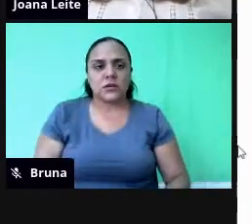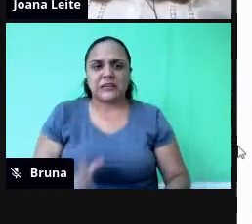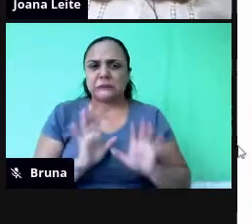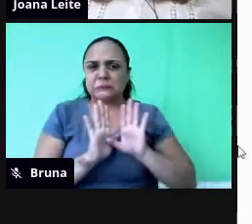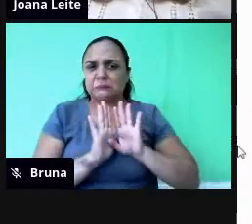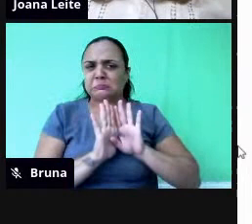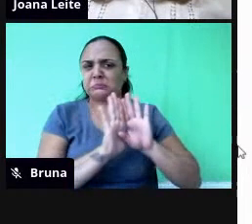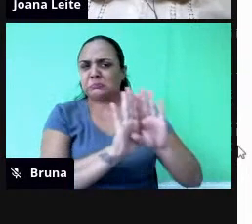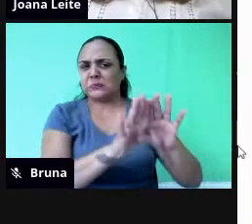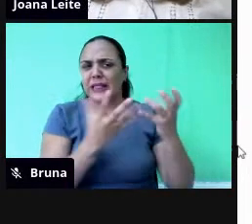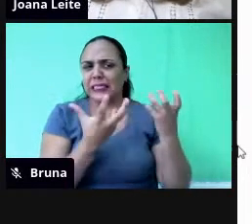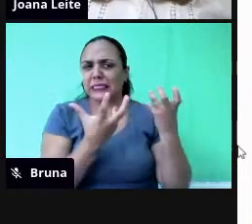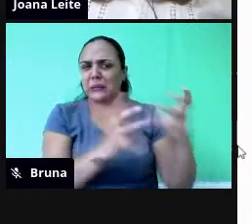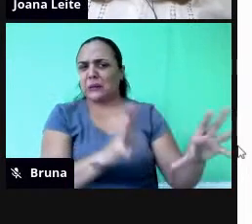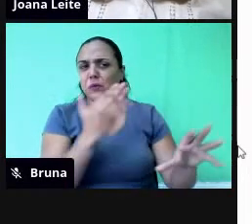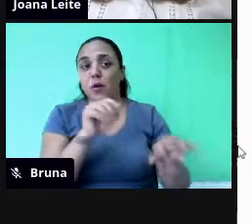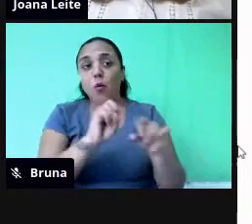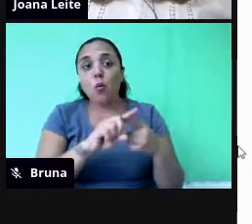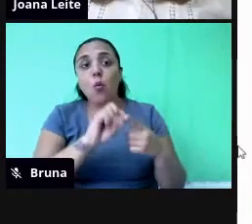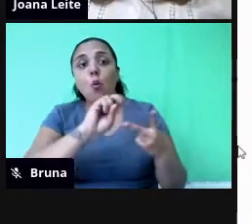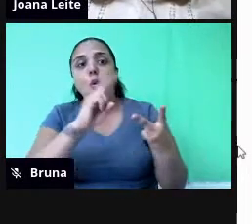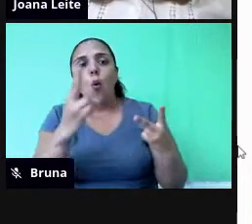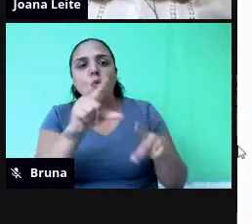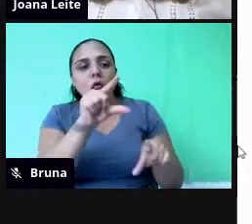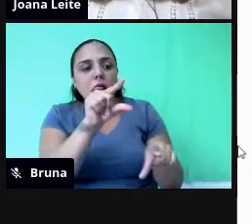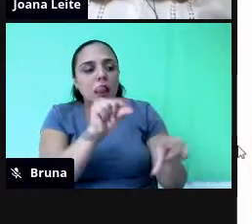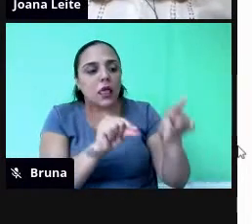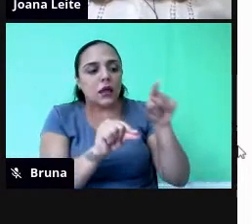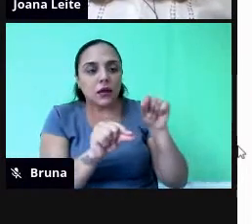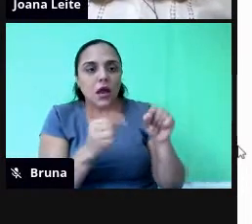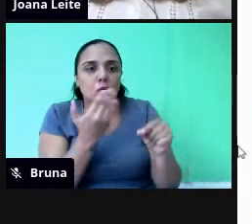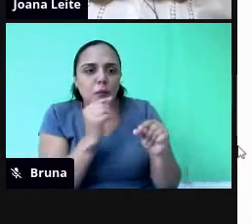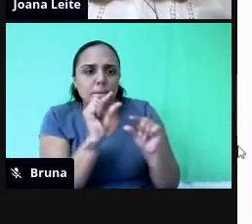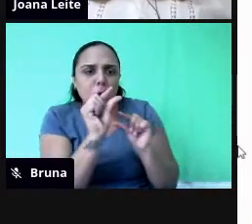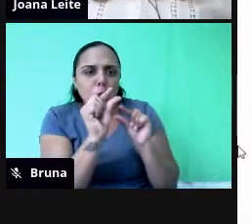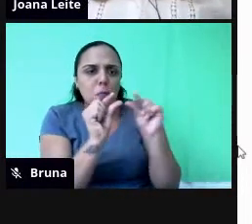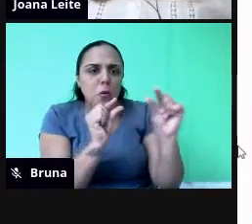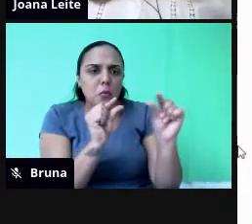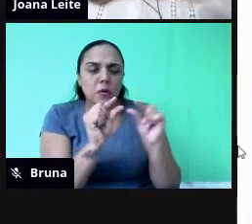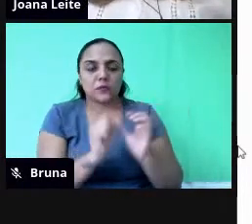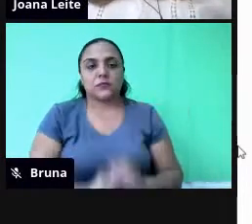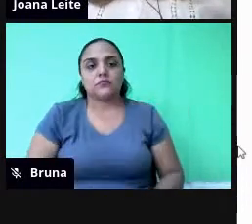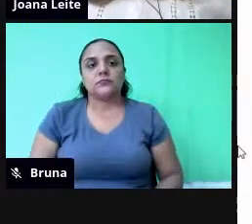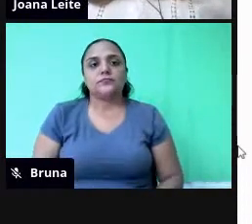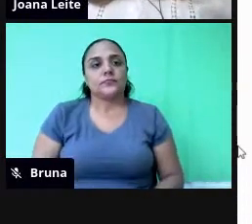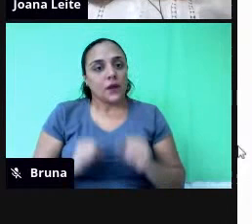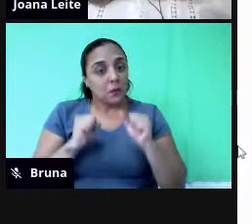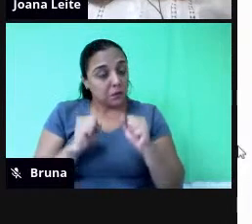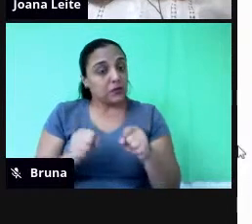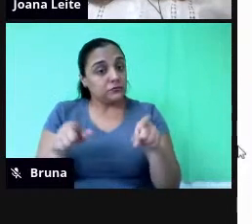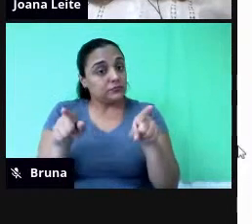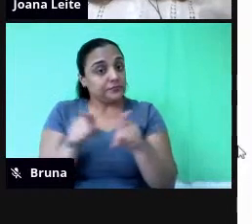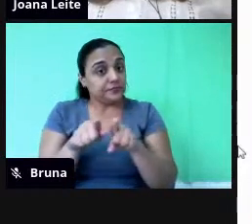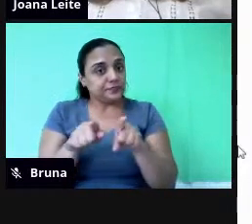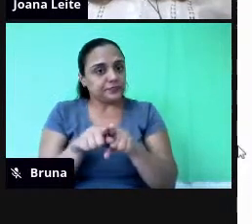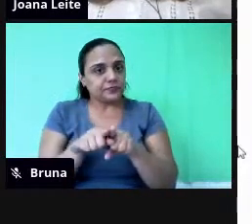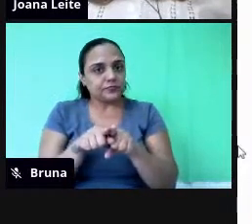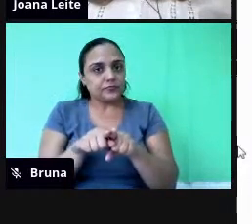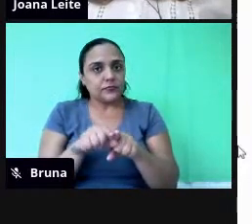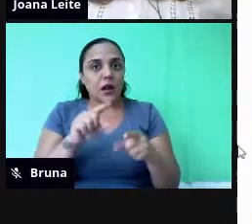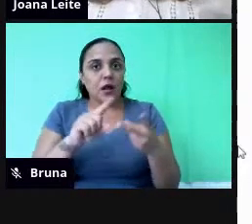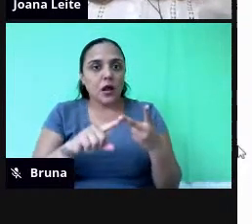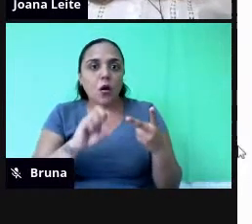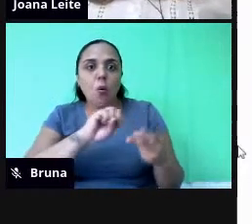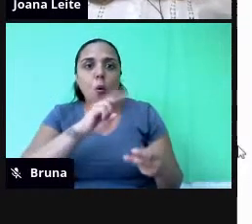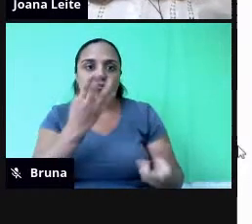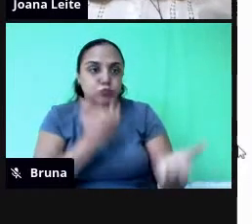alimentar, seletividade e até mesmo recusa total de determinados alimentos. E podem também ter comportamentos obsessivos